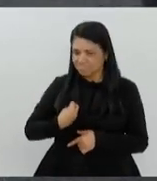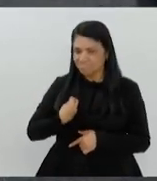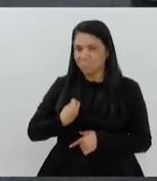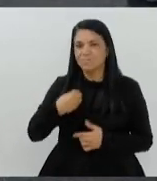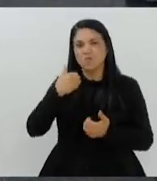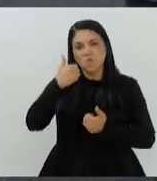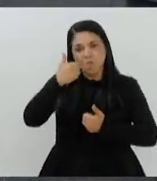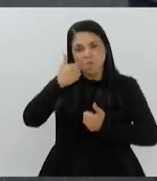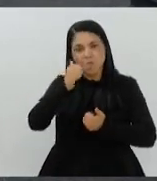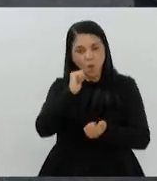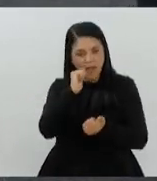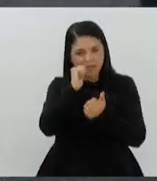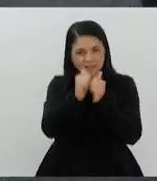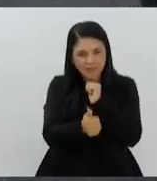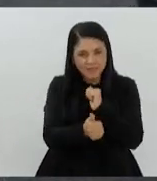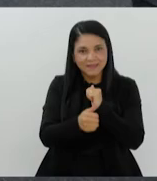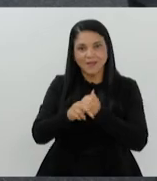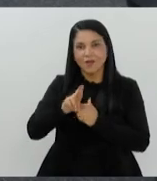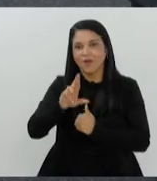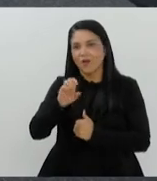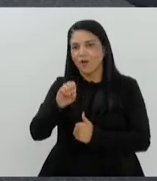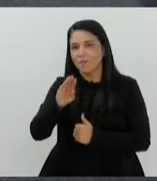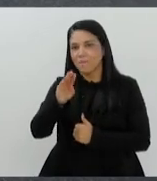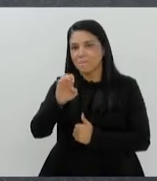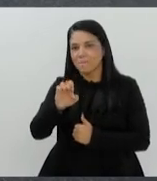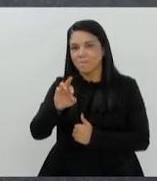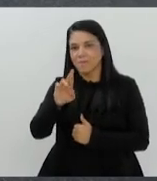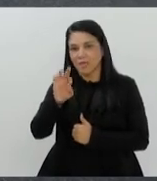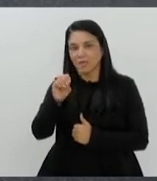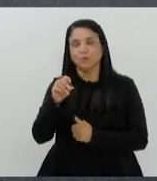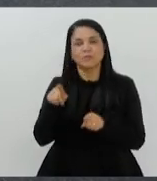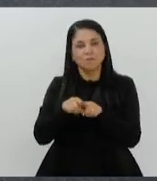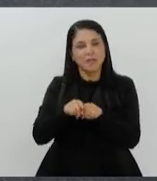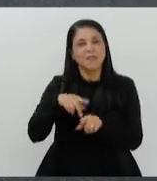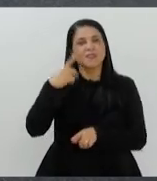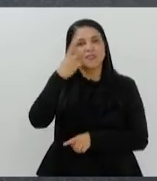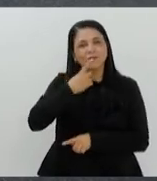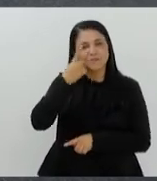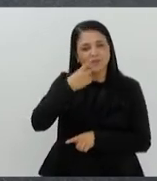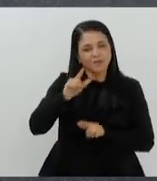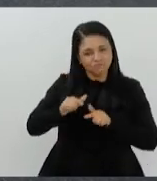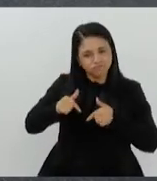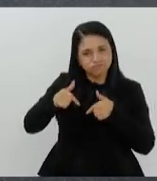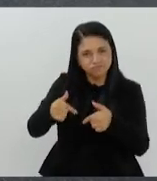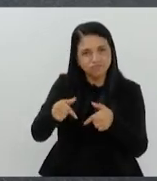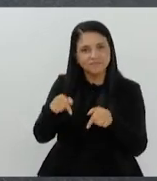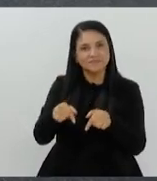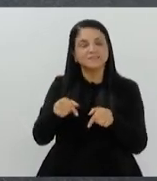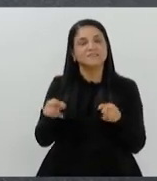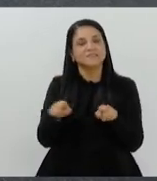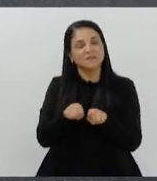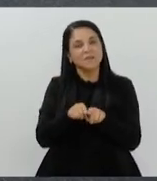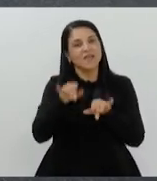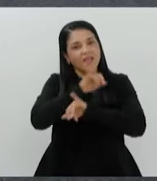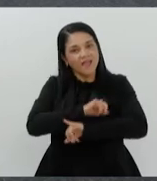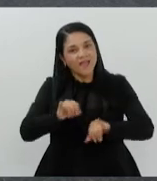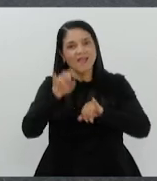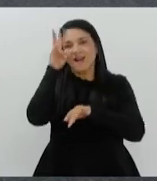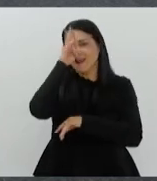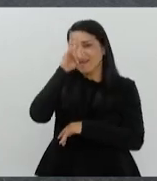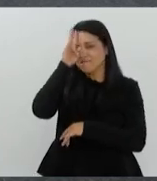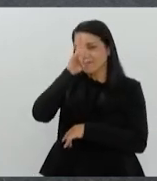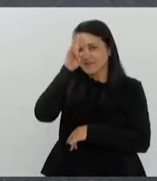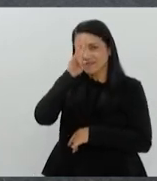atleta de ponta, mas também um parlamentar atuante. Então, acho que também vale fazer aqui a